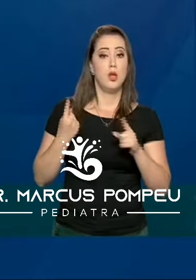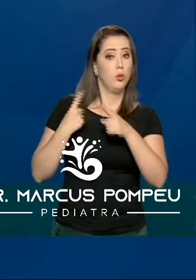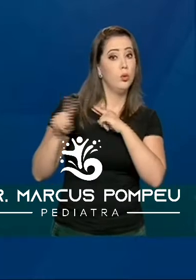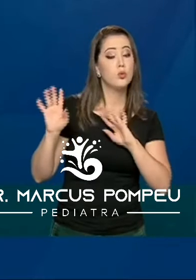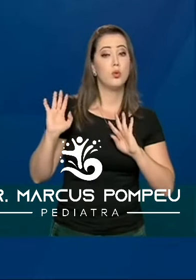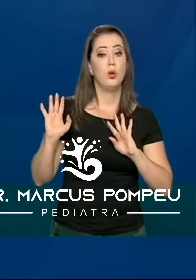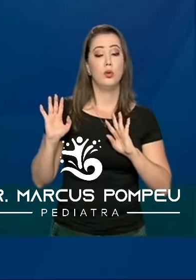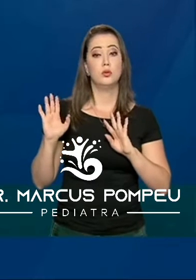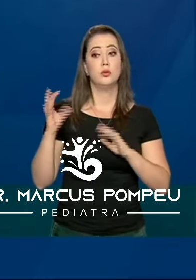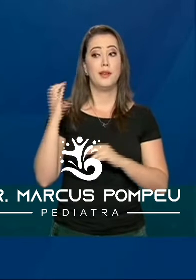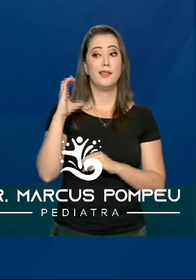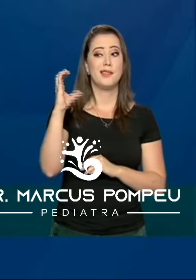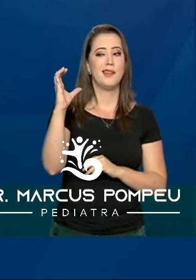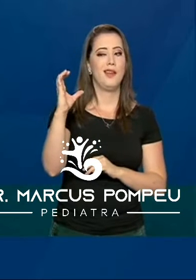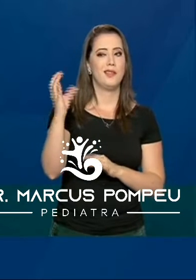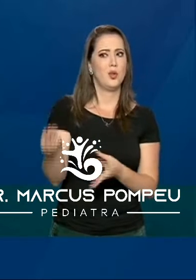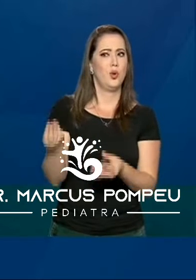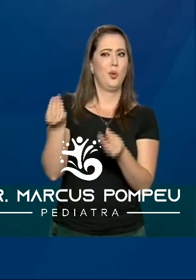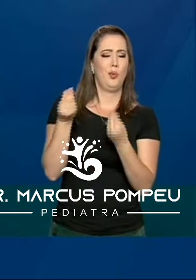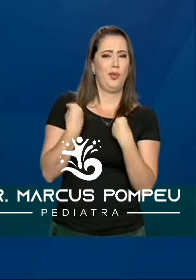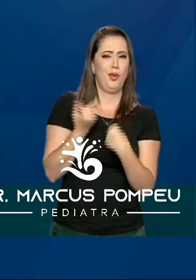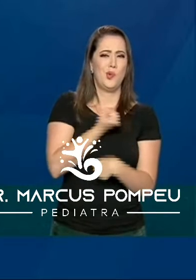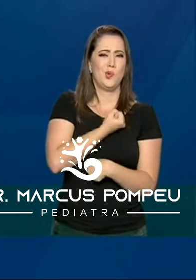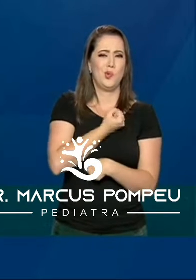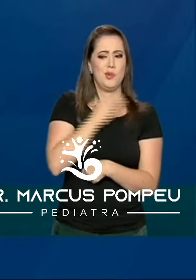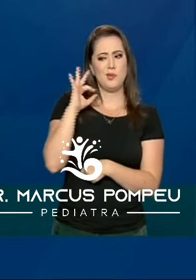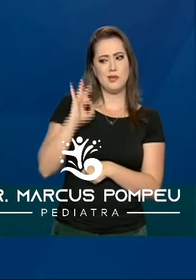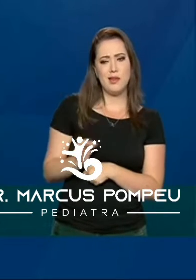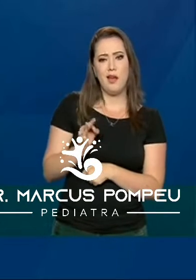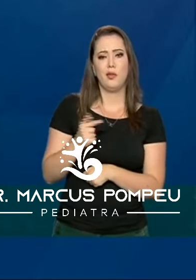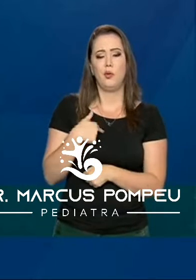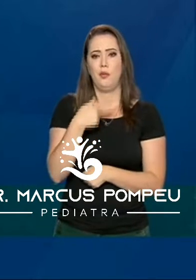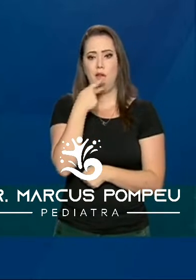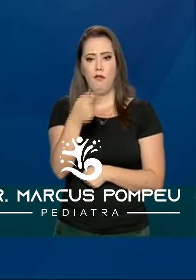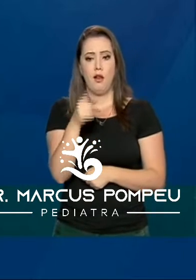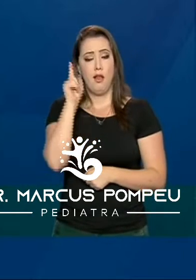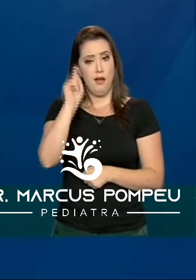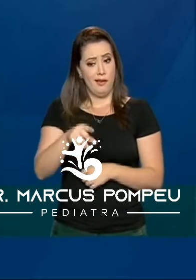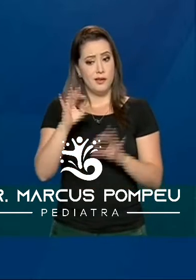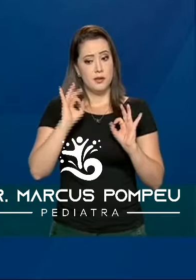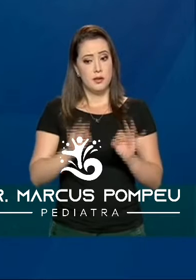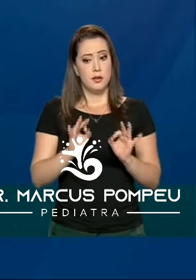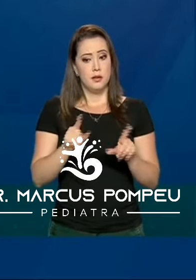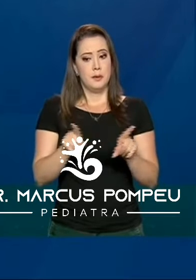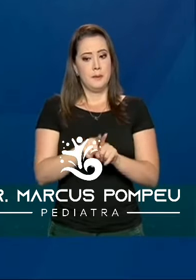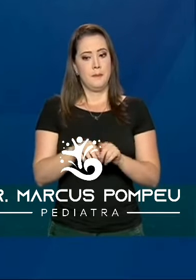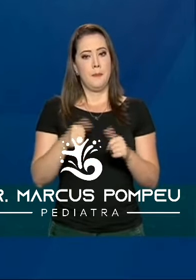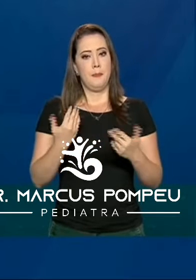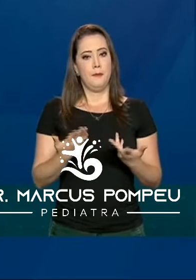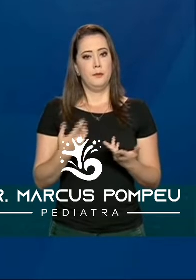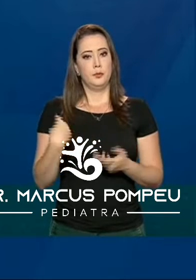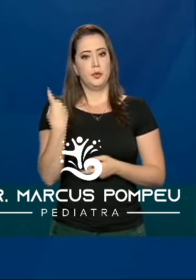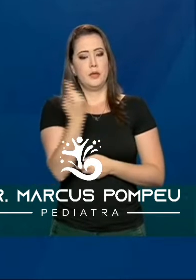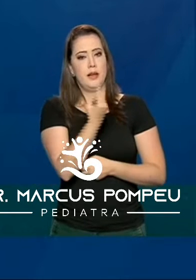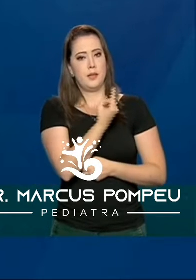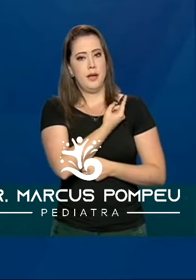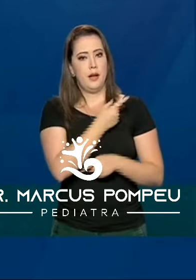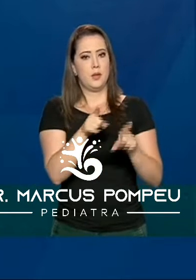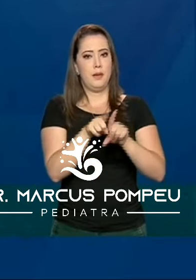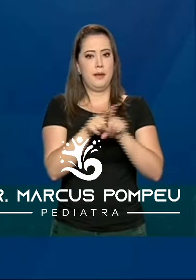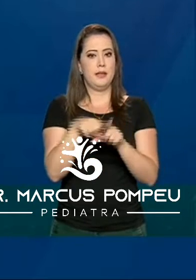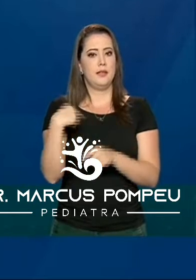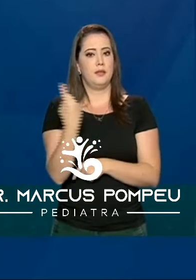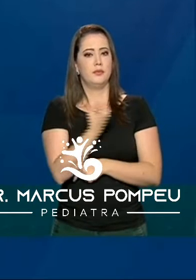aquilo que a ciência não me dá os dados corretos para eu falar. É isso aqui. Eu tenho o direito à dúvida.